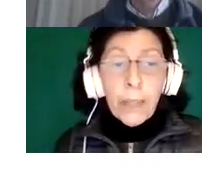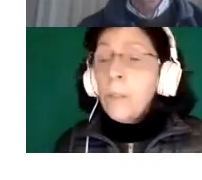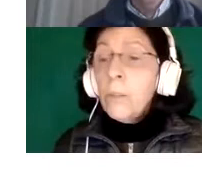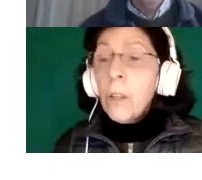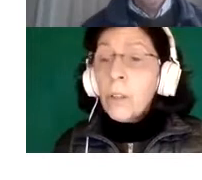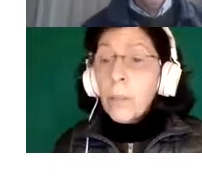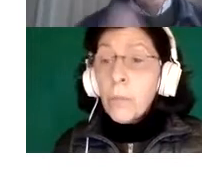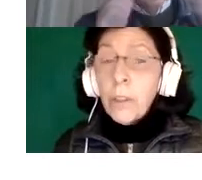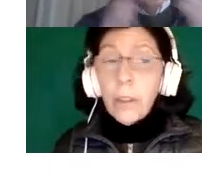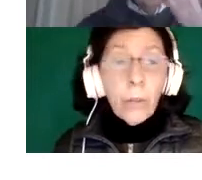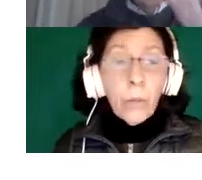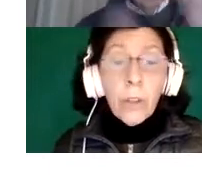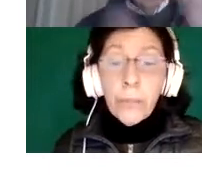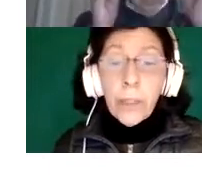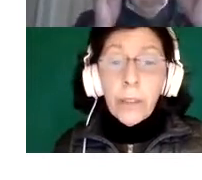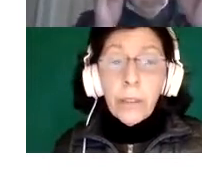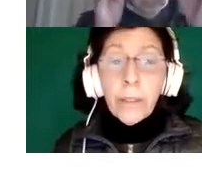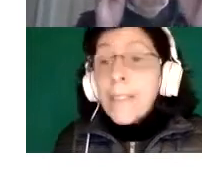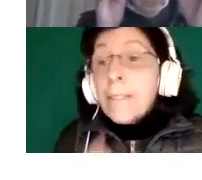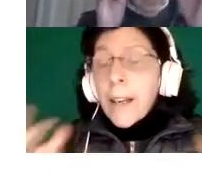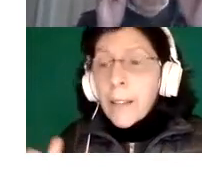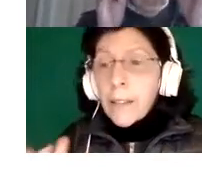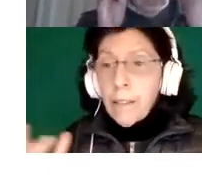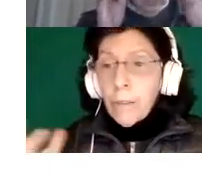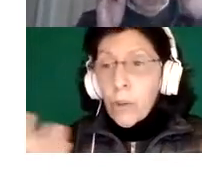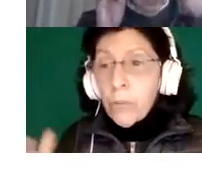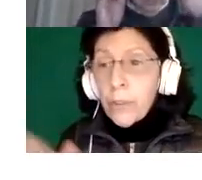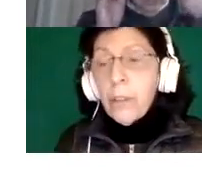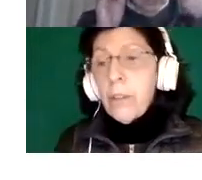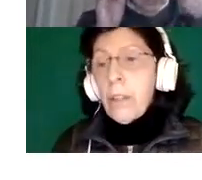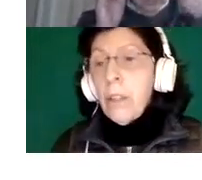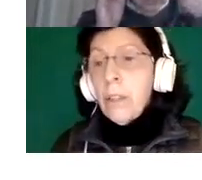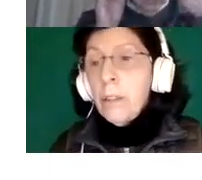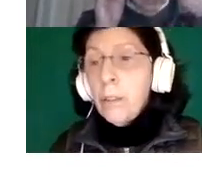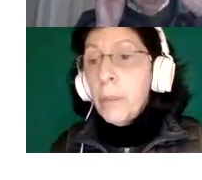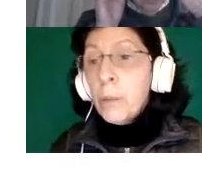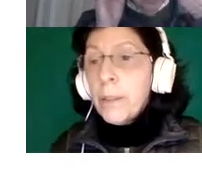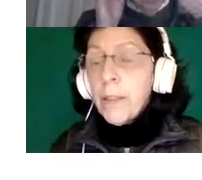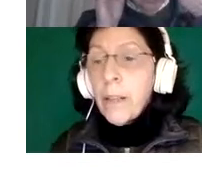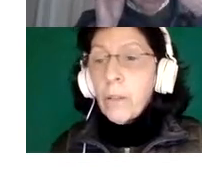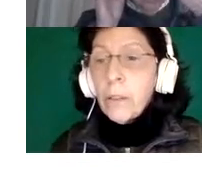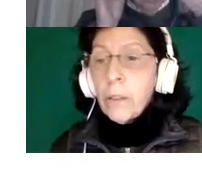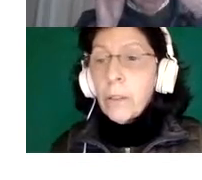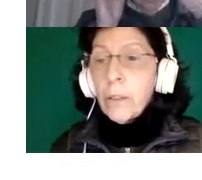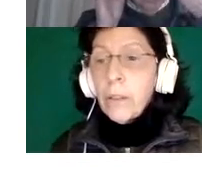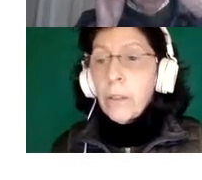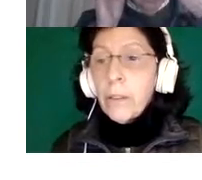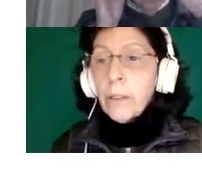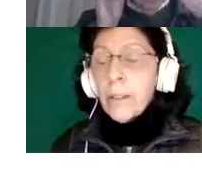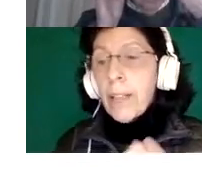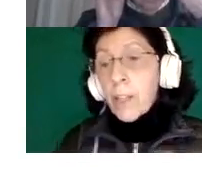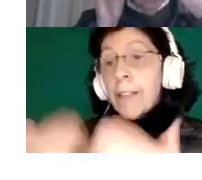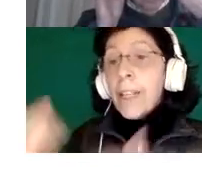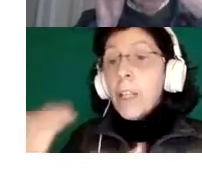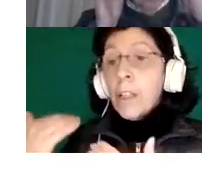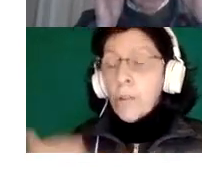Bom, então nós temos que nos servir, tentar nos servir de uma documentação que se